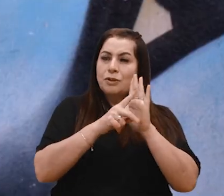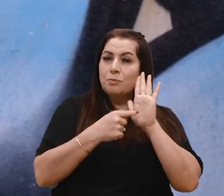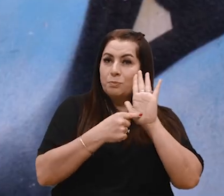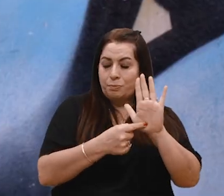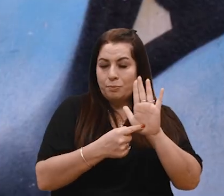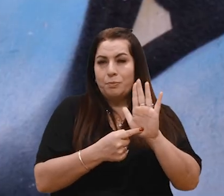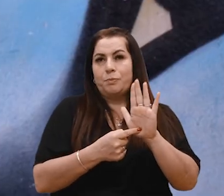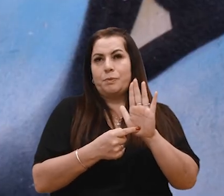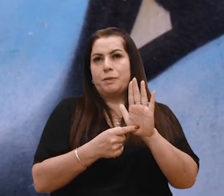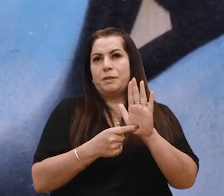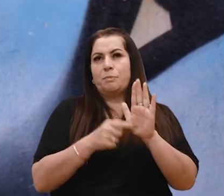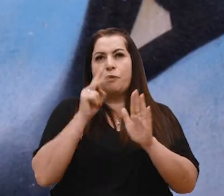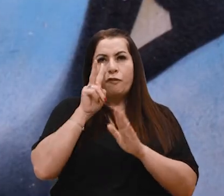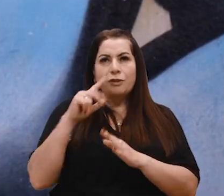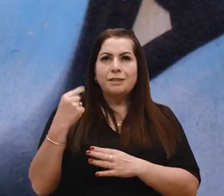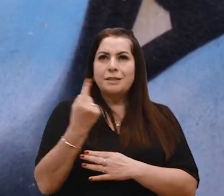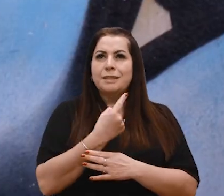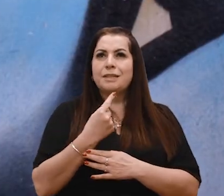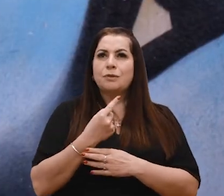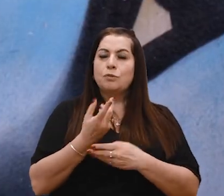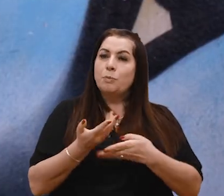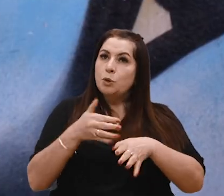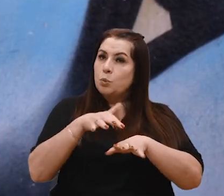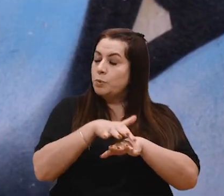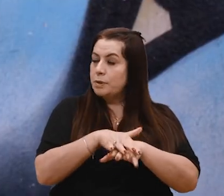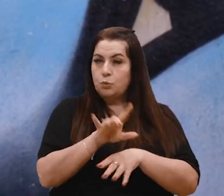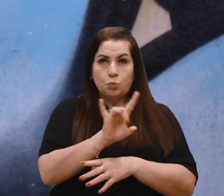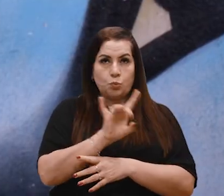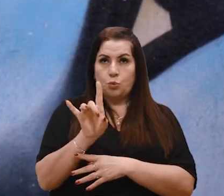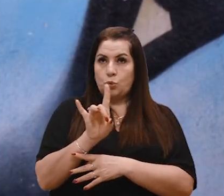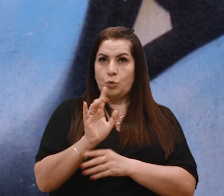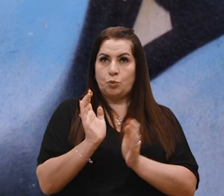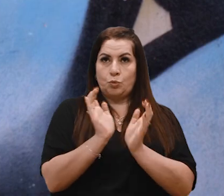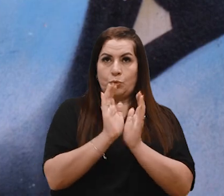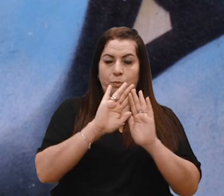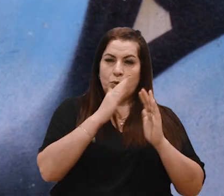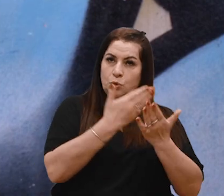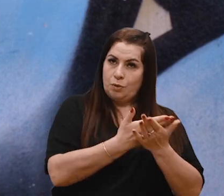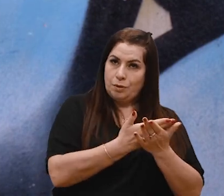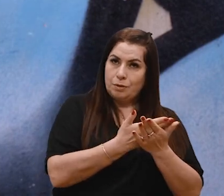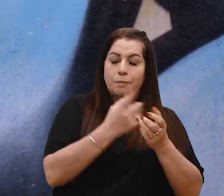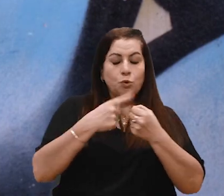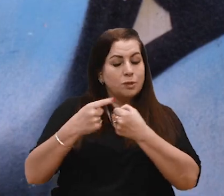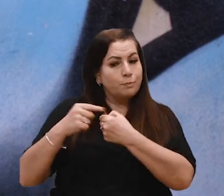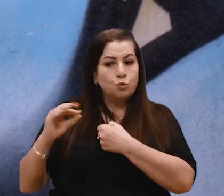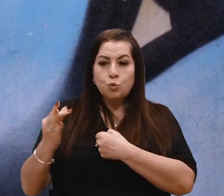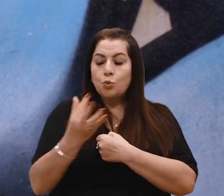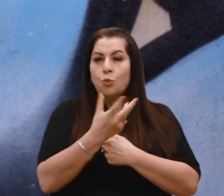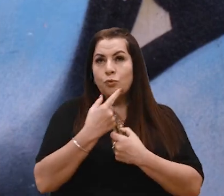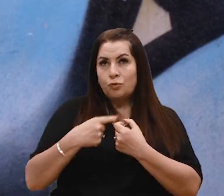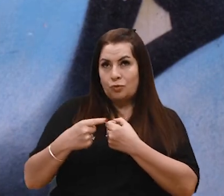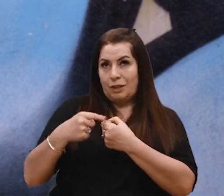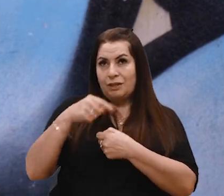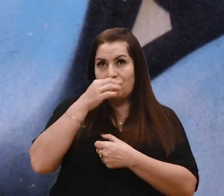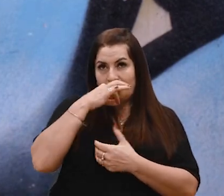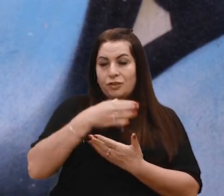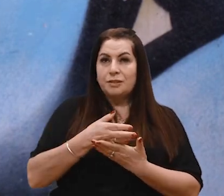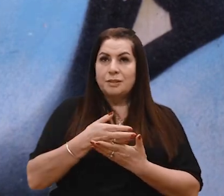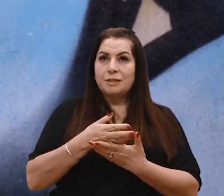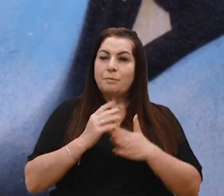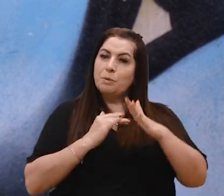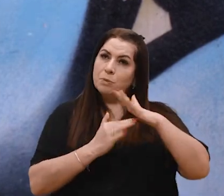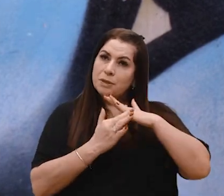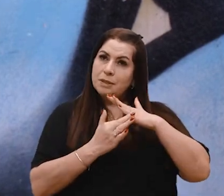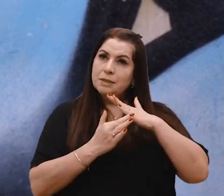positividade que esse projeto traz para o fortalecimento da inclusão, não só na rede escolar, mas no município de Caxias do